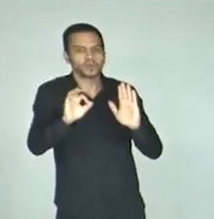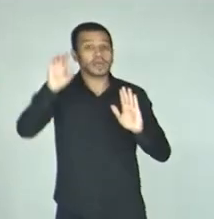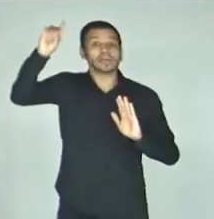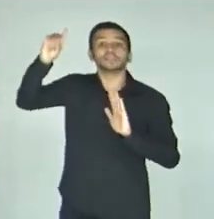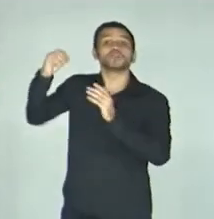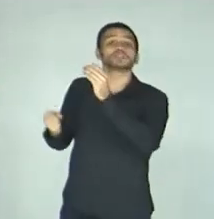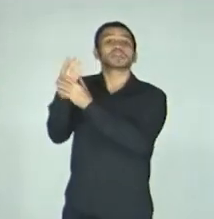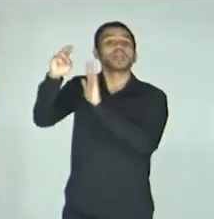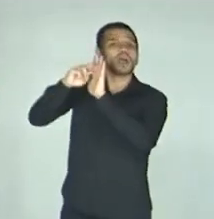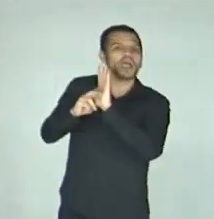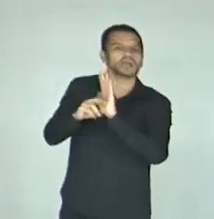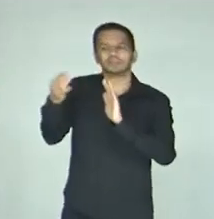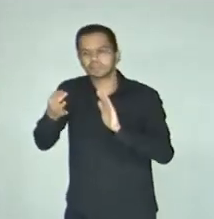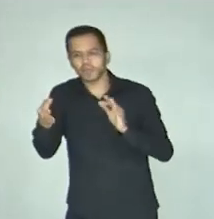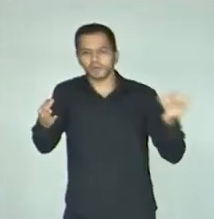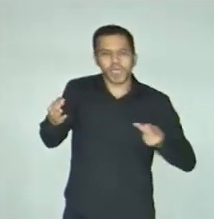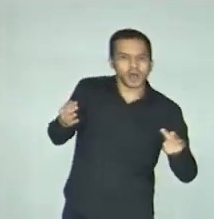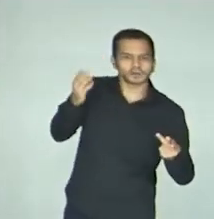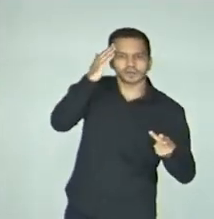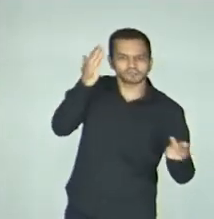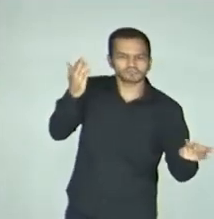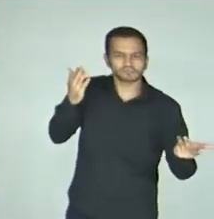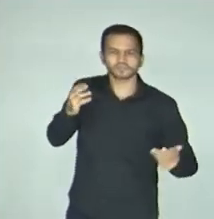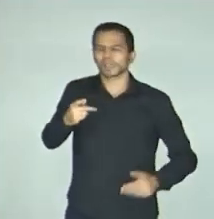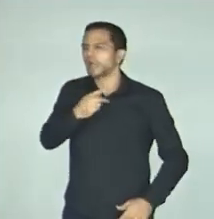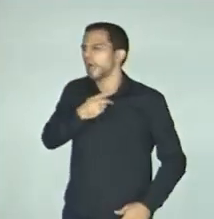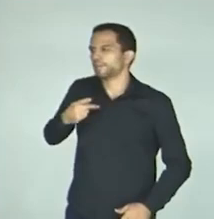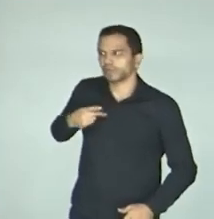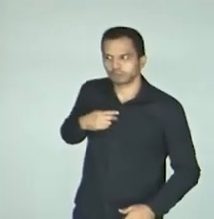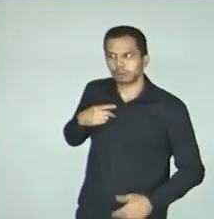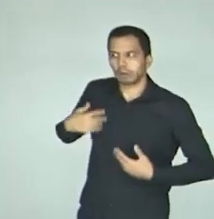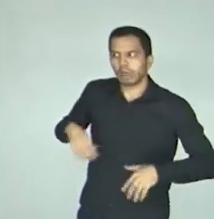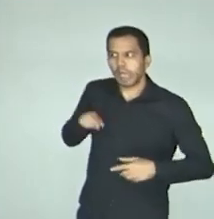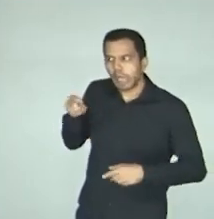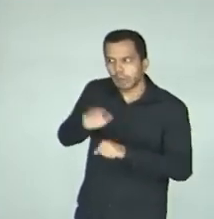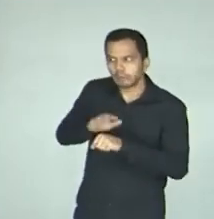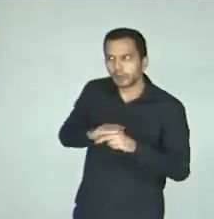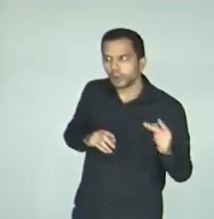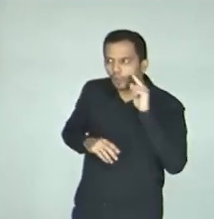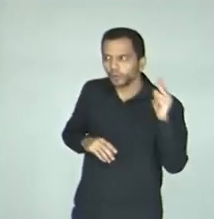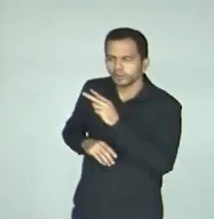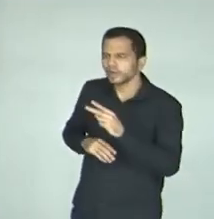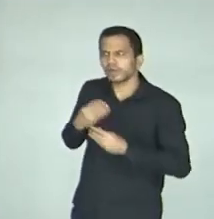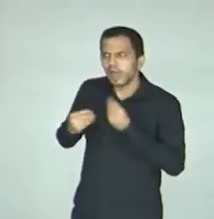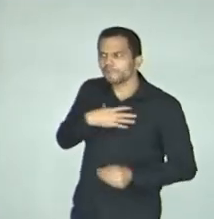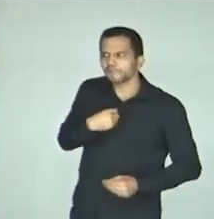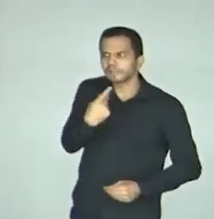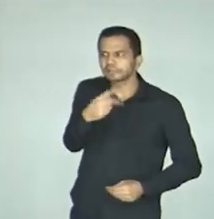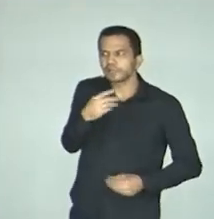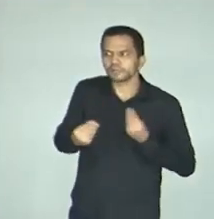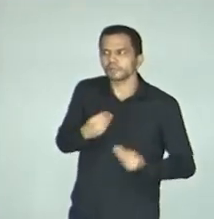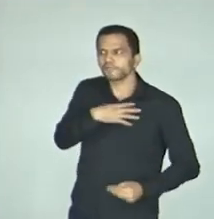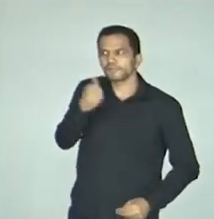a pastor essa mulher olhou para trás querendo esse negócio todo é e a filha dele